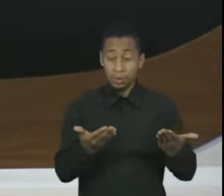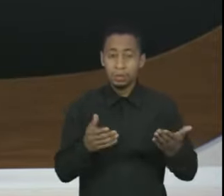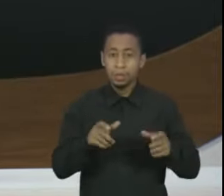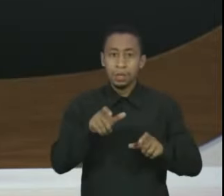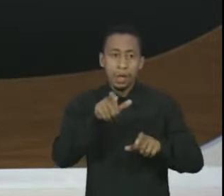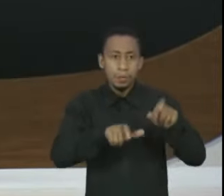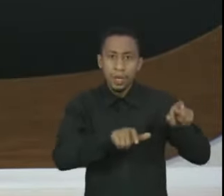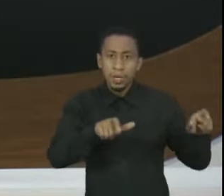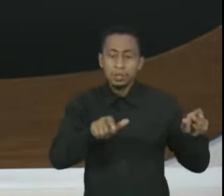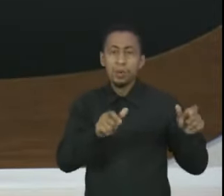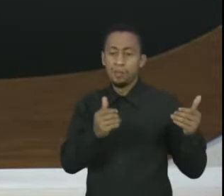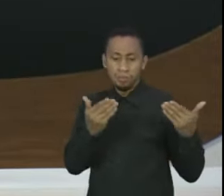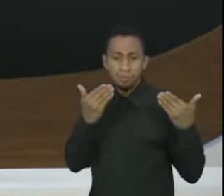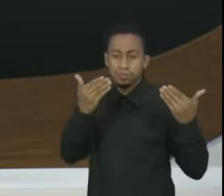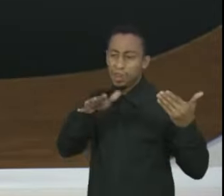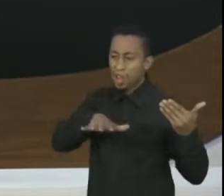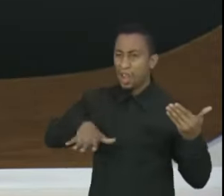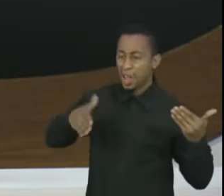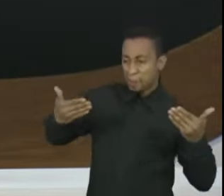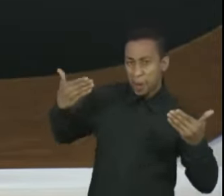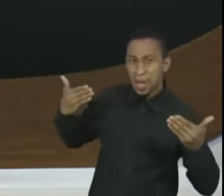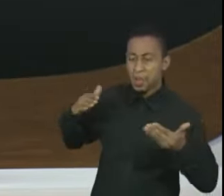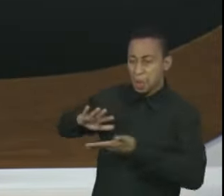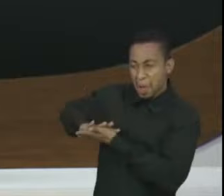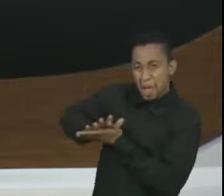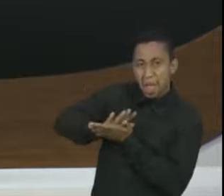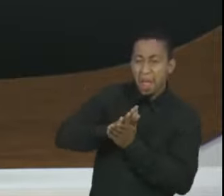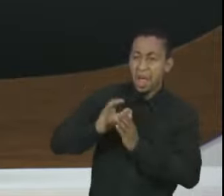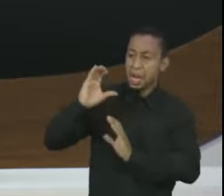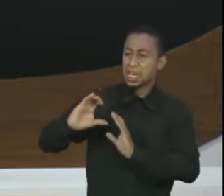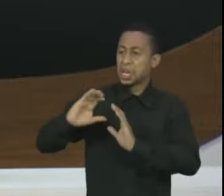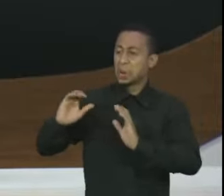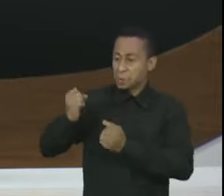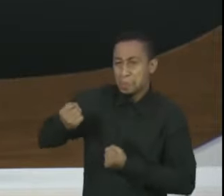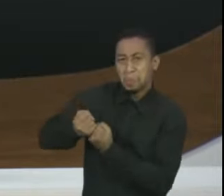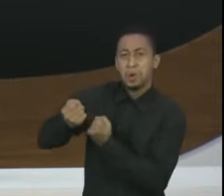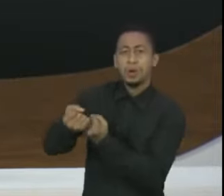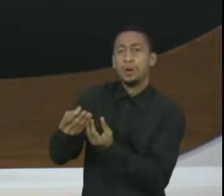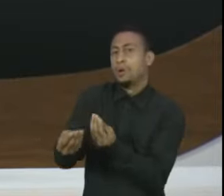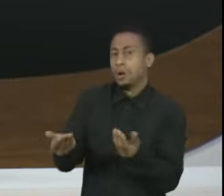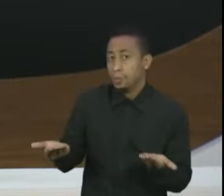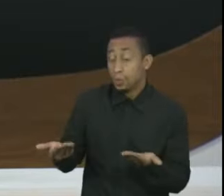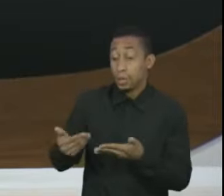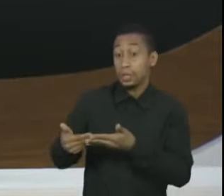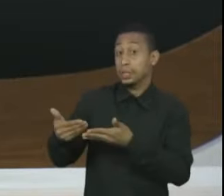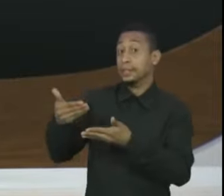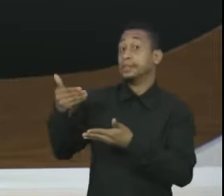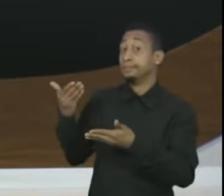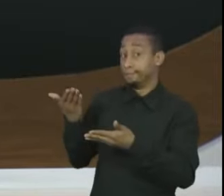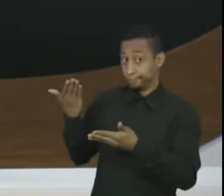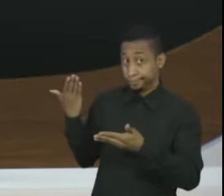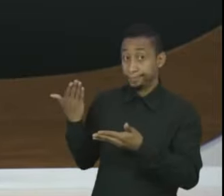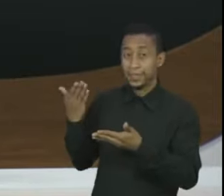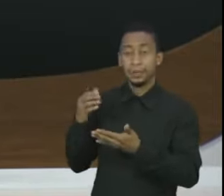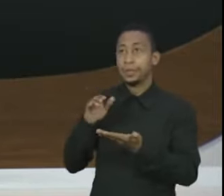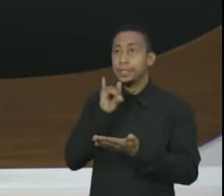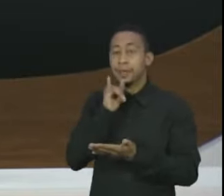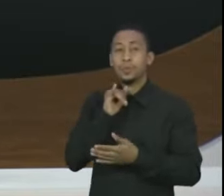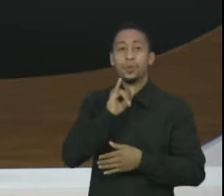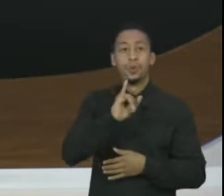relativizando o que houve naquele período o senhor diria que exortações para uma volta de algo co